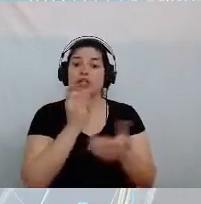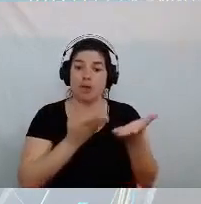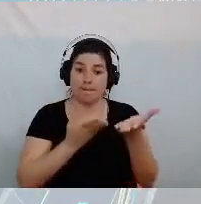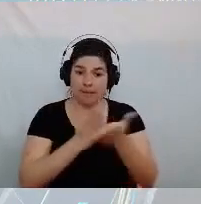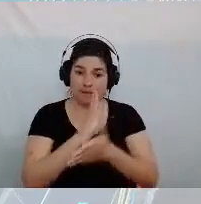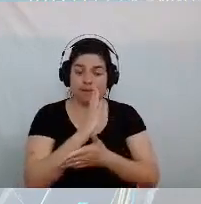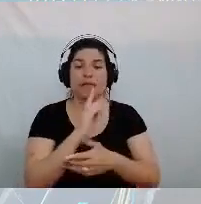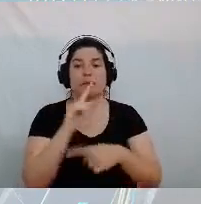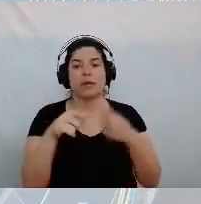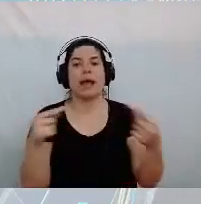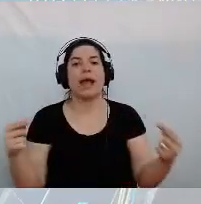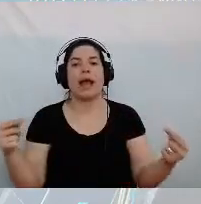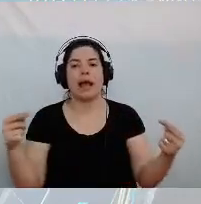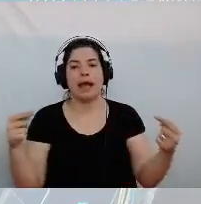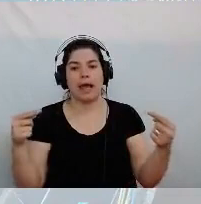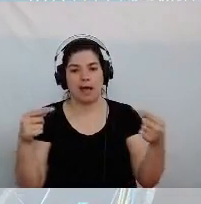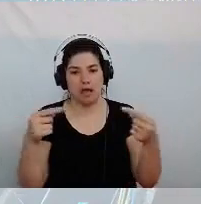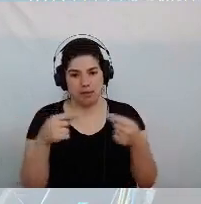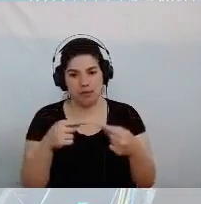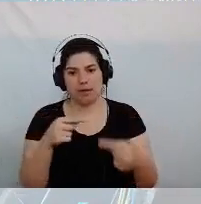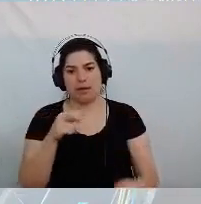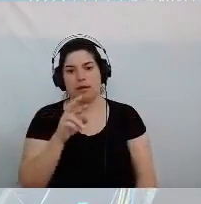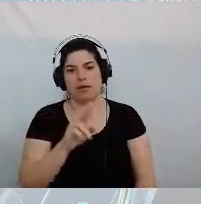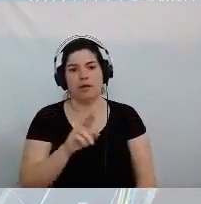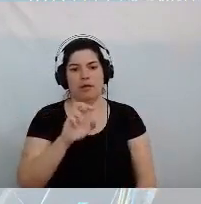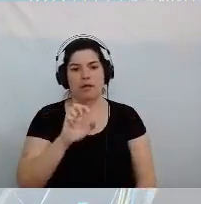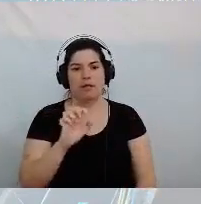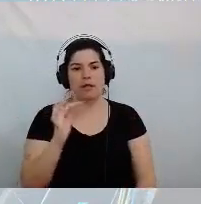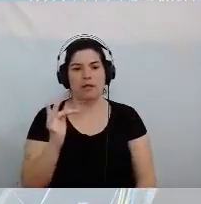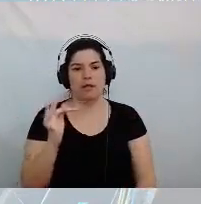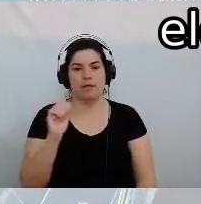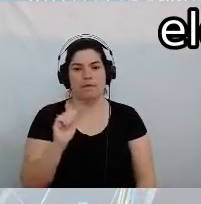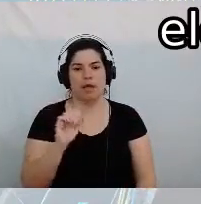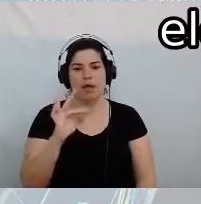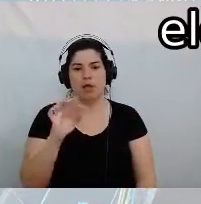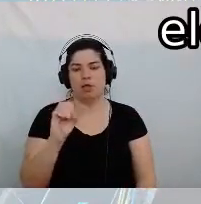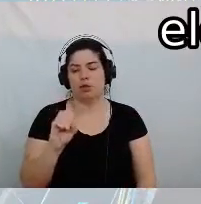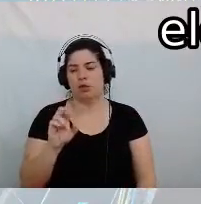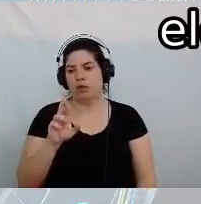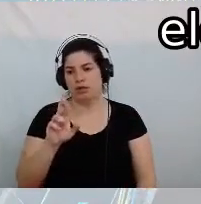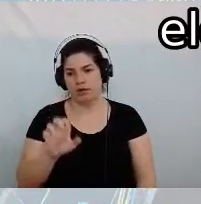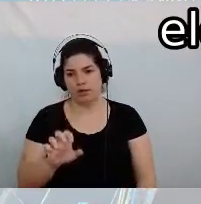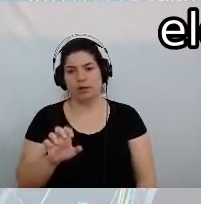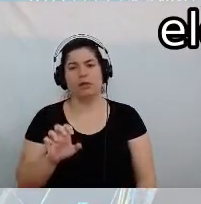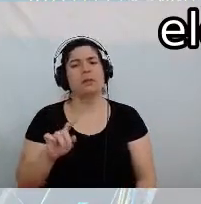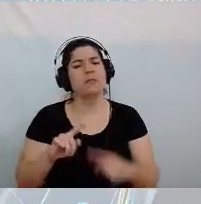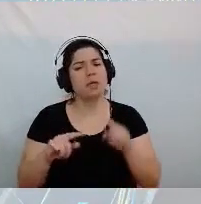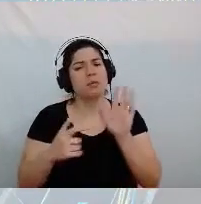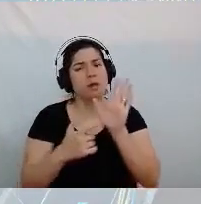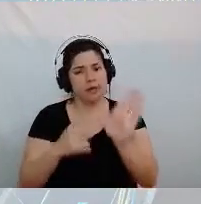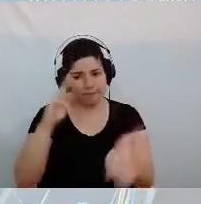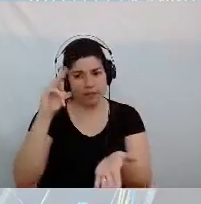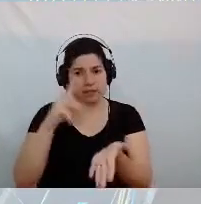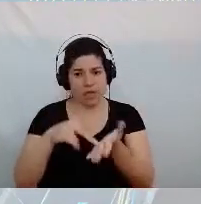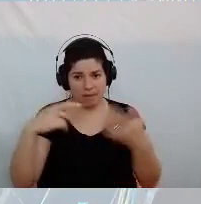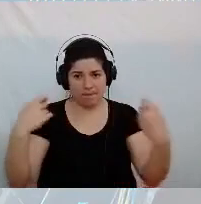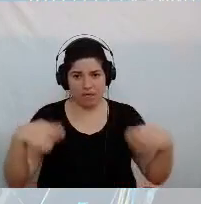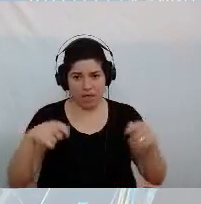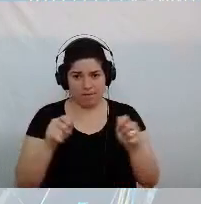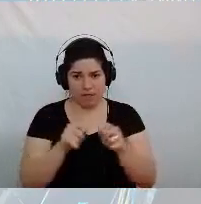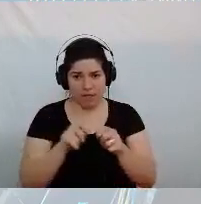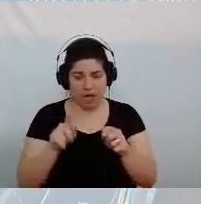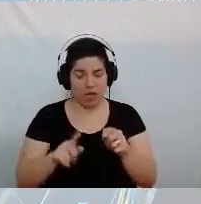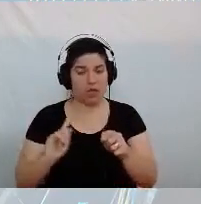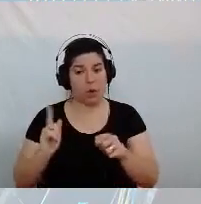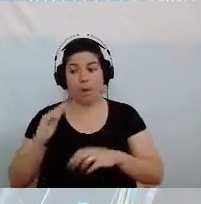refactoring Esse é o ciclo da esquerda só que esse ciclo da esquerda ele não acaba revelando de fato o que a gente deveria fazer na prática a gente